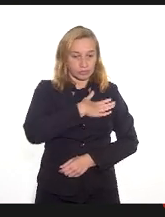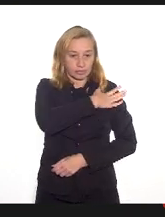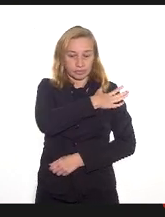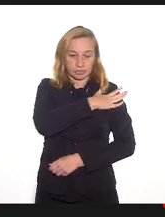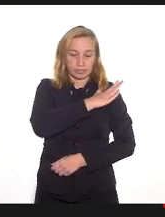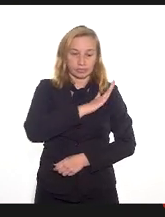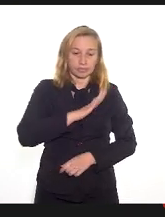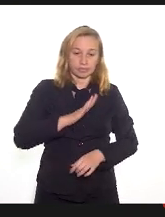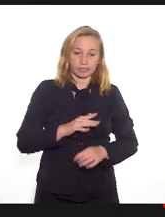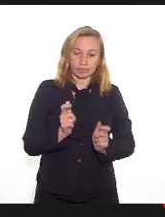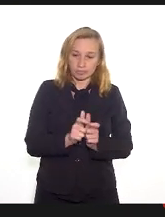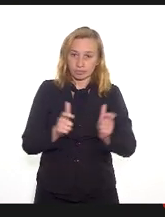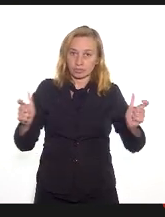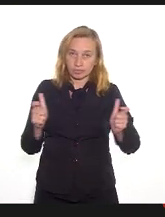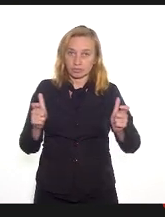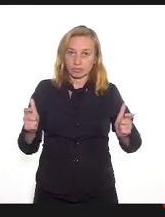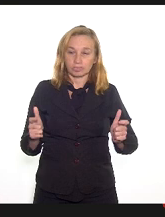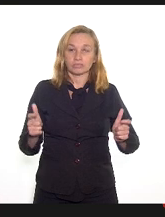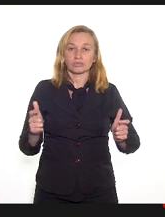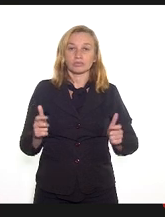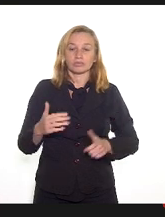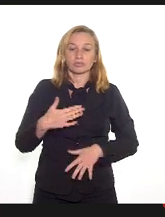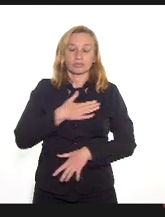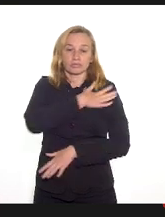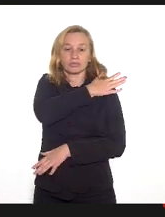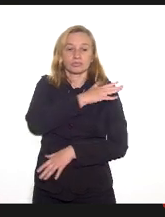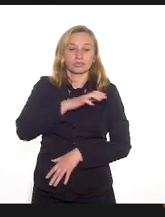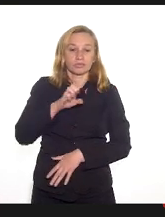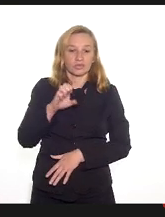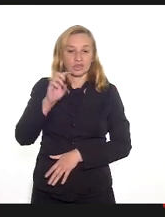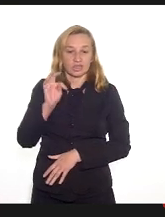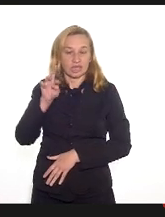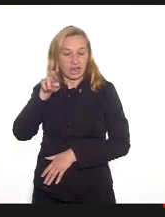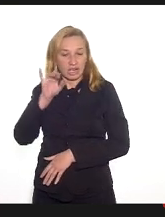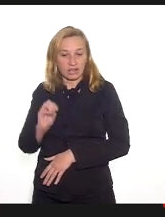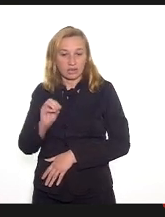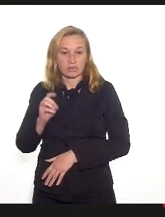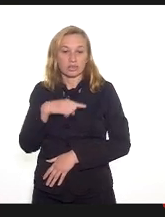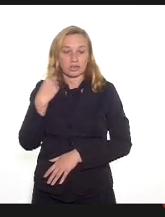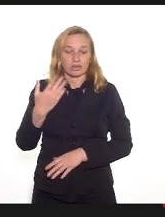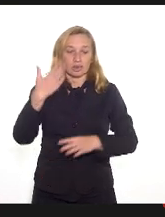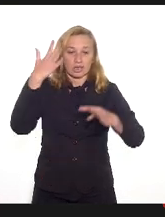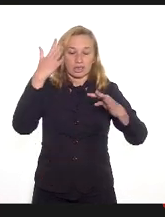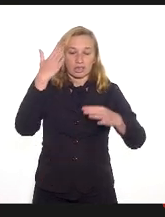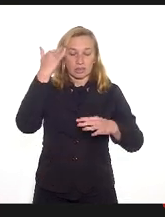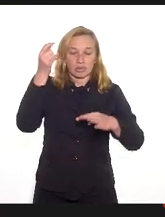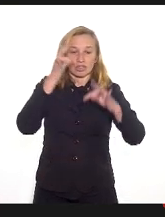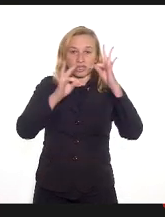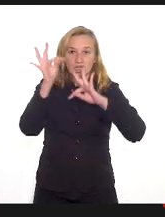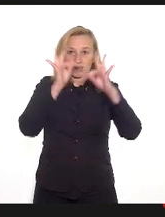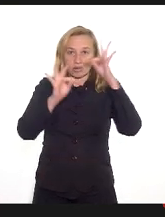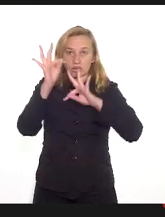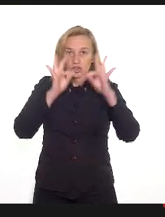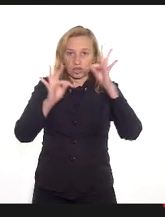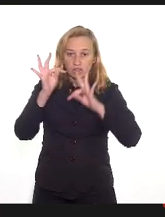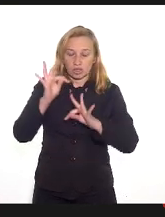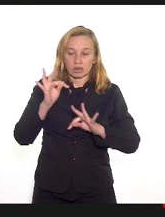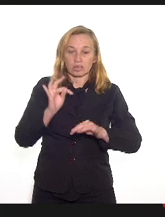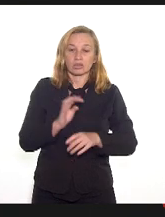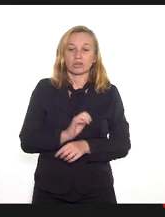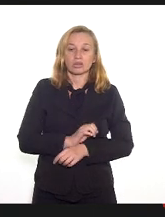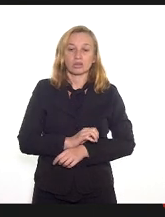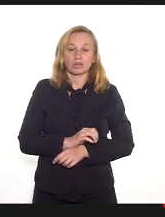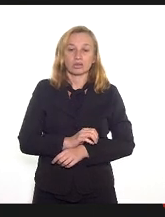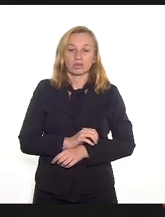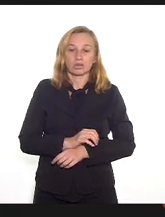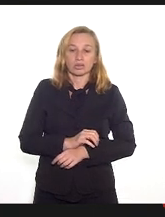maiores estaleiros militares, e nós sabemos que a tecnologia ela corre par e passo com